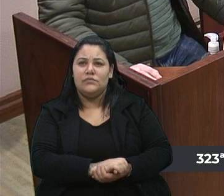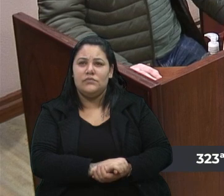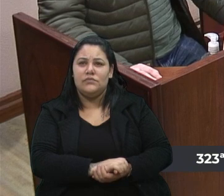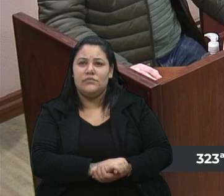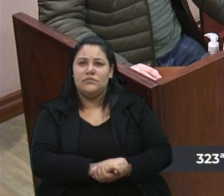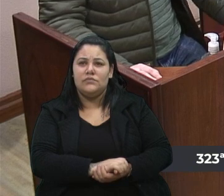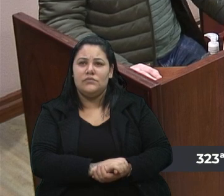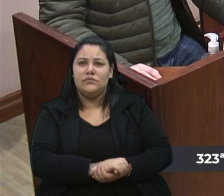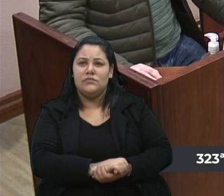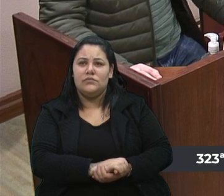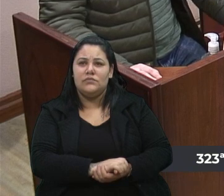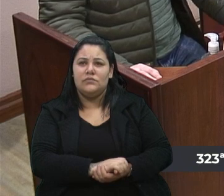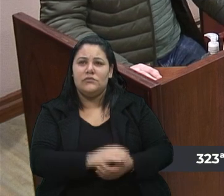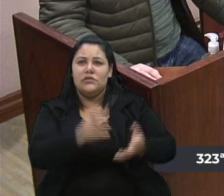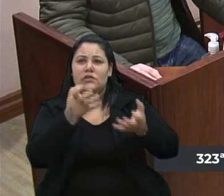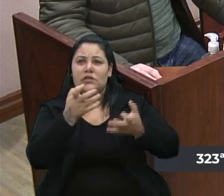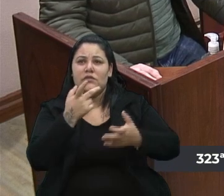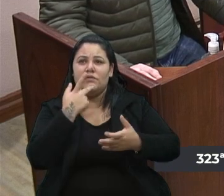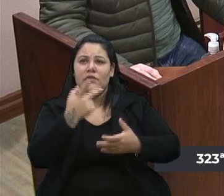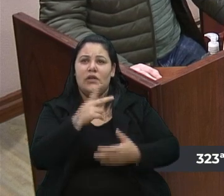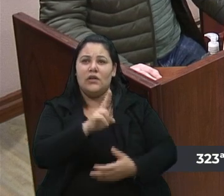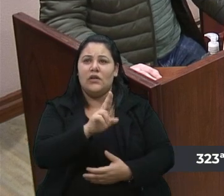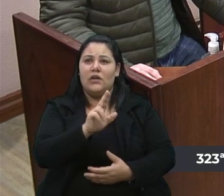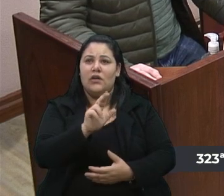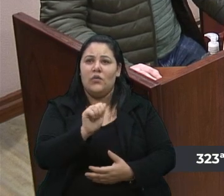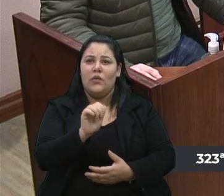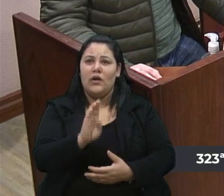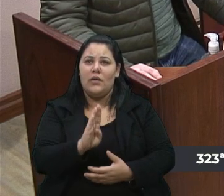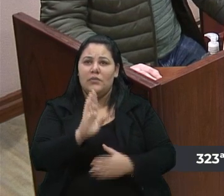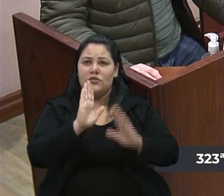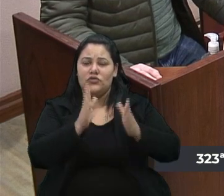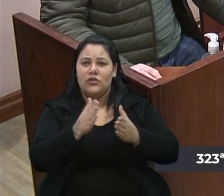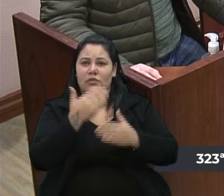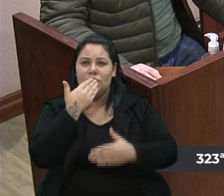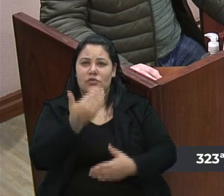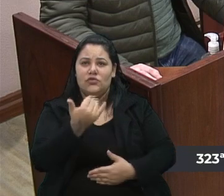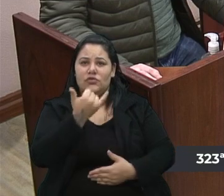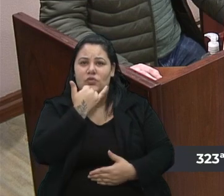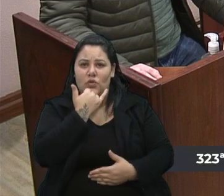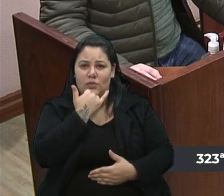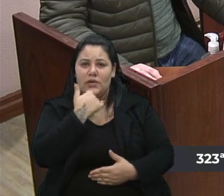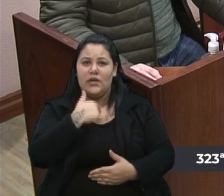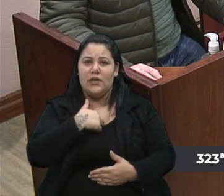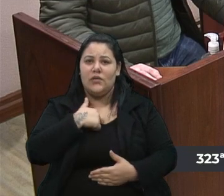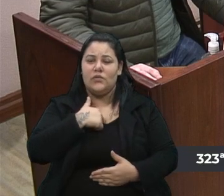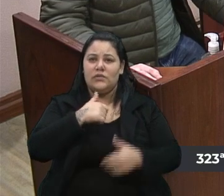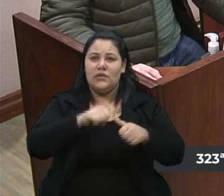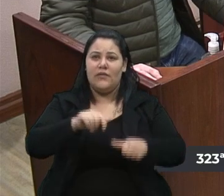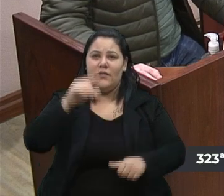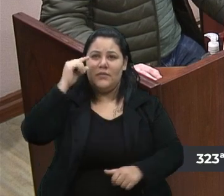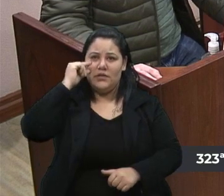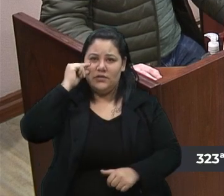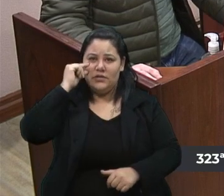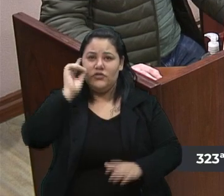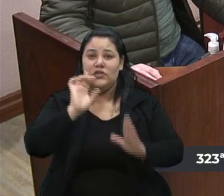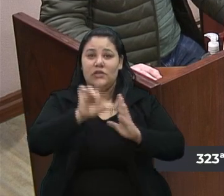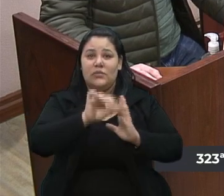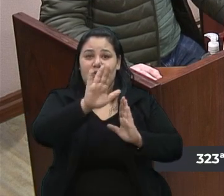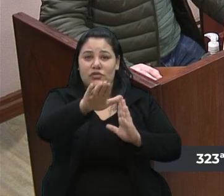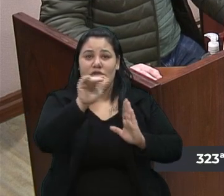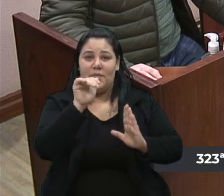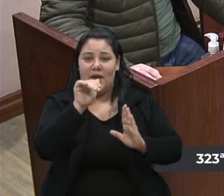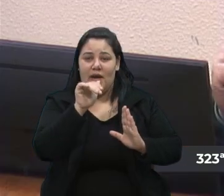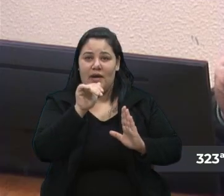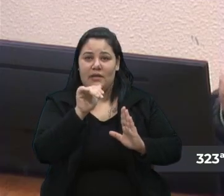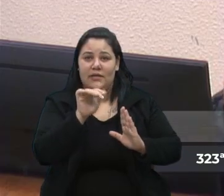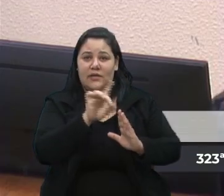já saiu retratou Vereador porque o hábitou talvez porque eu estava presente que tanto que chamaram depois e não foi